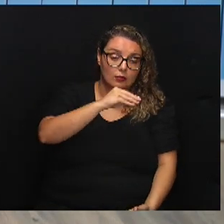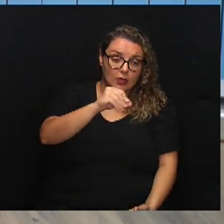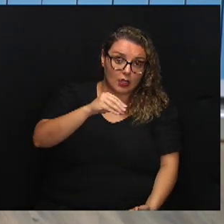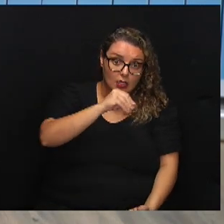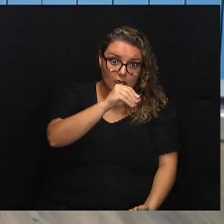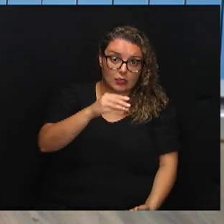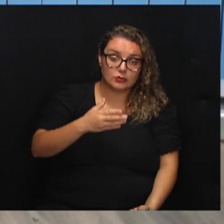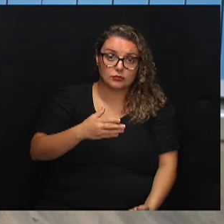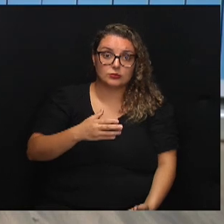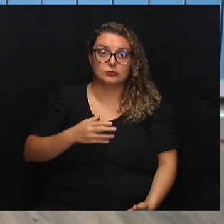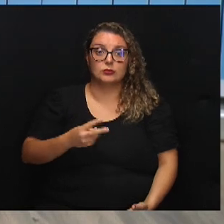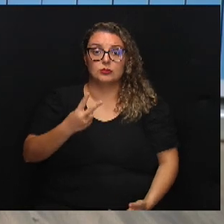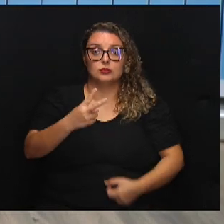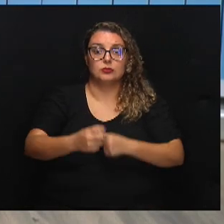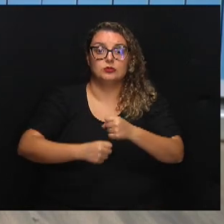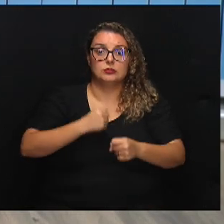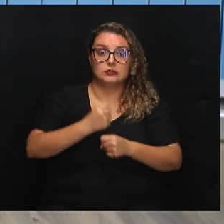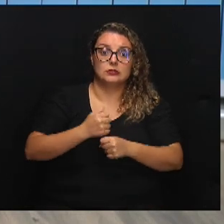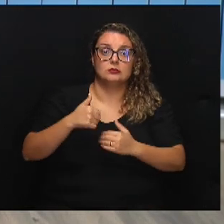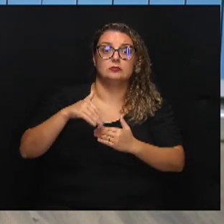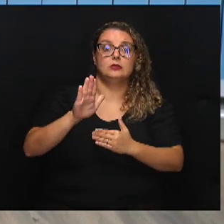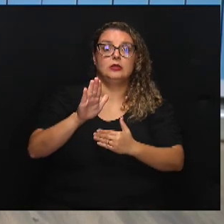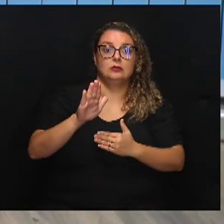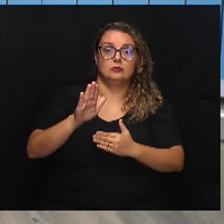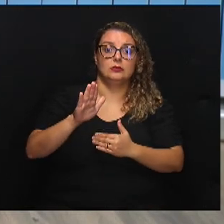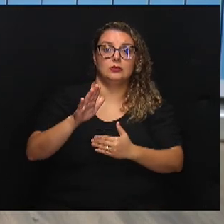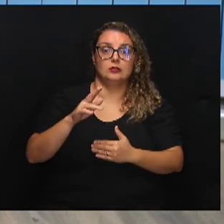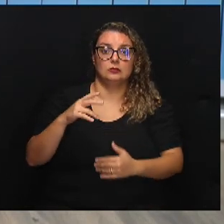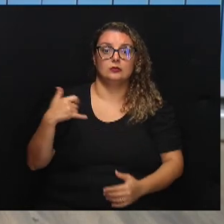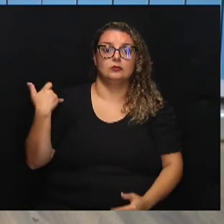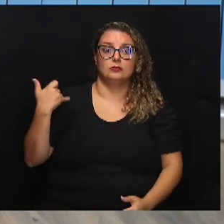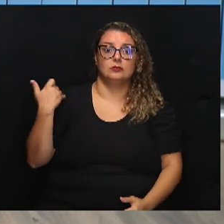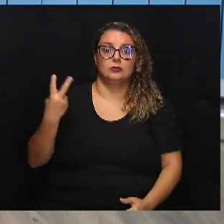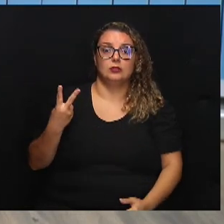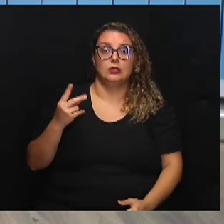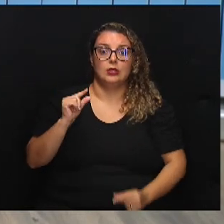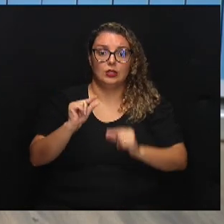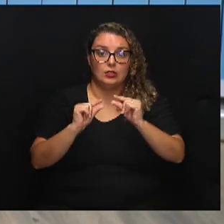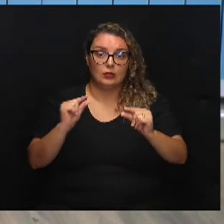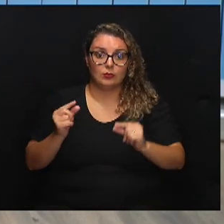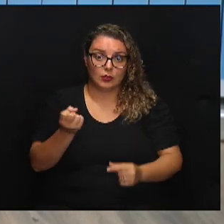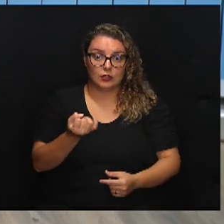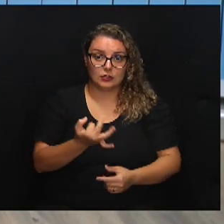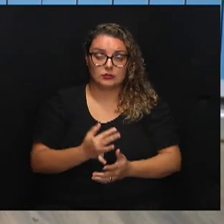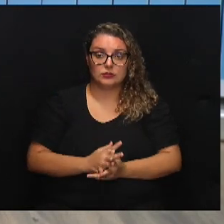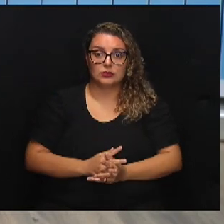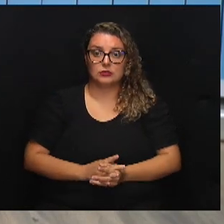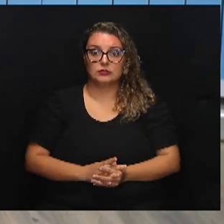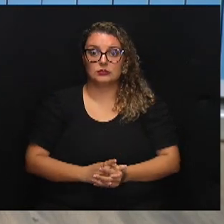só a partir dos 2 anos e ainda assim em pequenas quantidades.